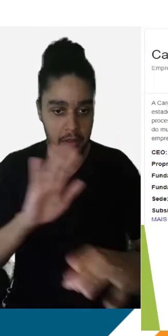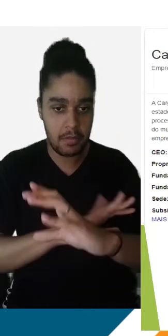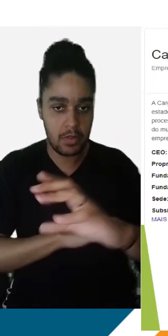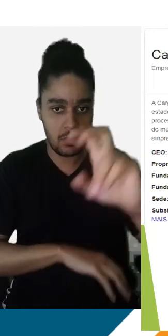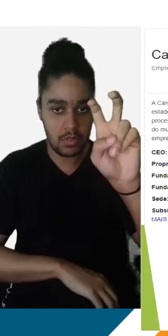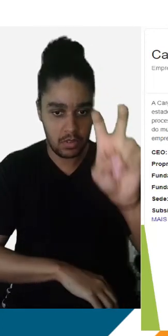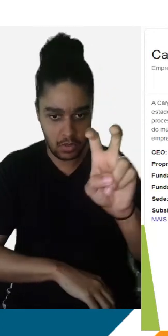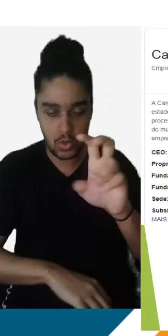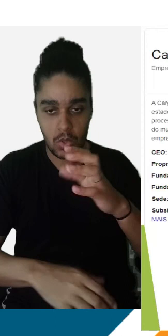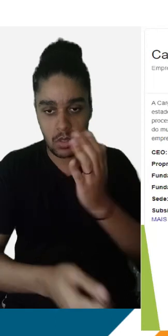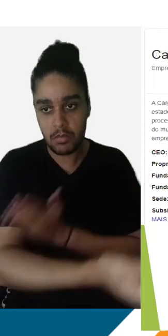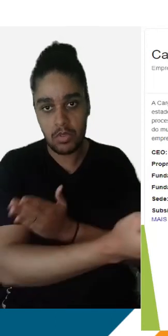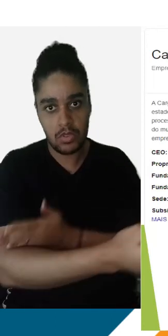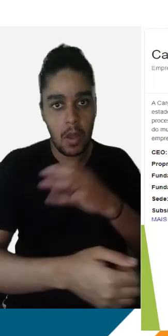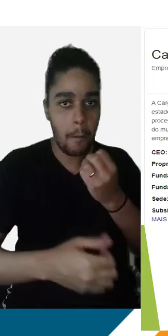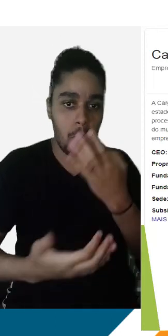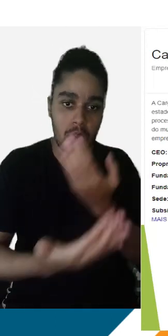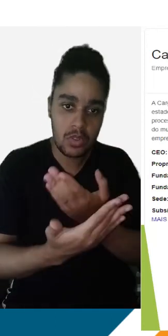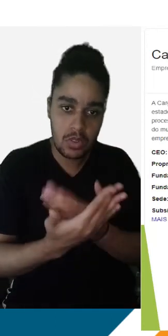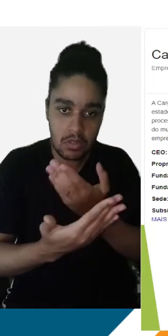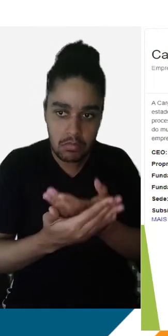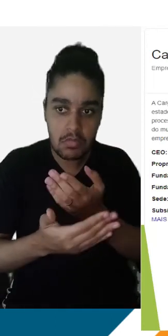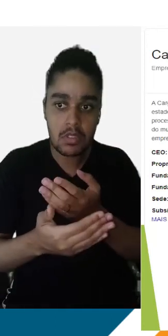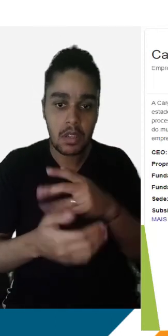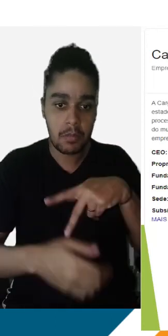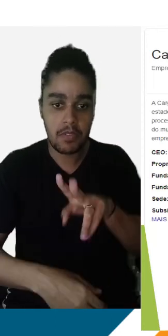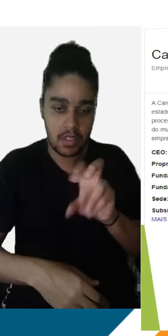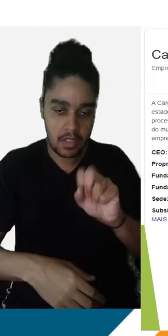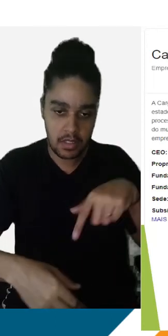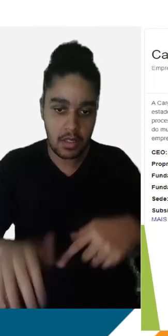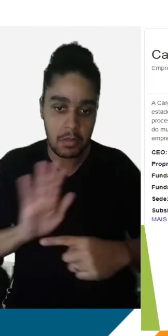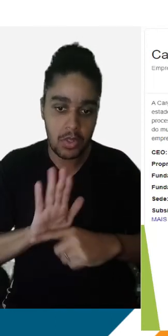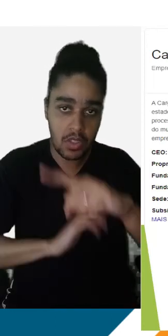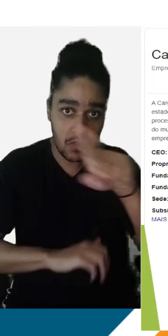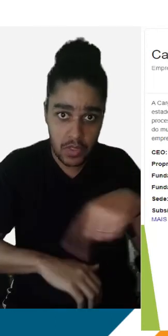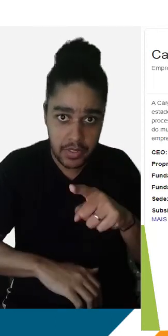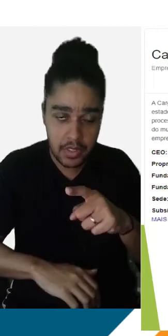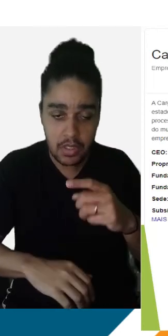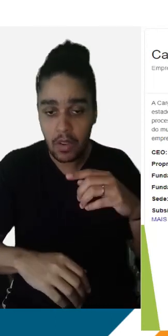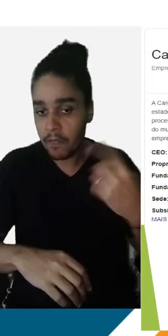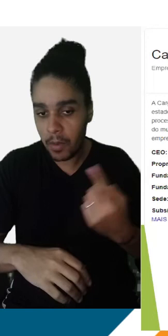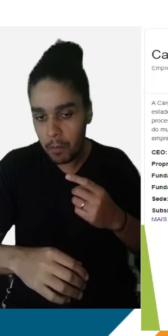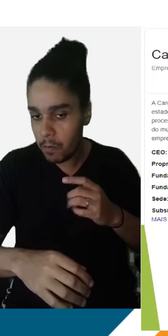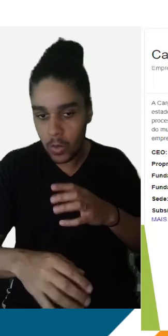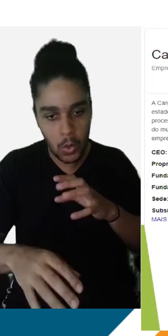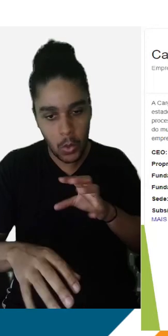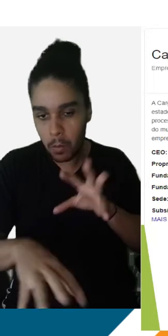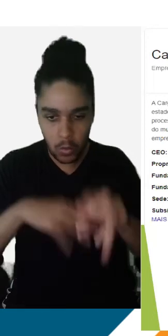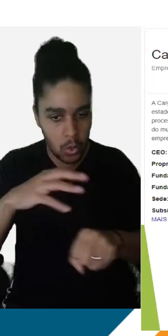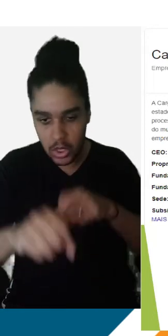1 de vocês, beleza? Cai para dentro, bons estudos, beleza? O PVS está aqui para ajudar vocês e vamos em busca da